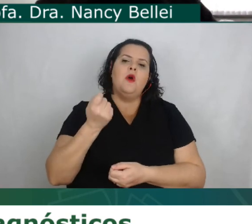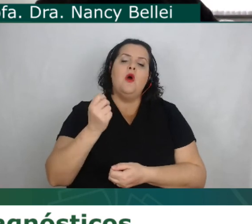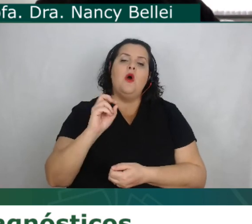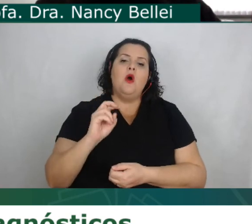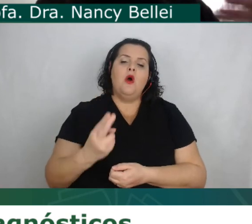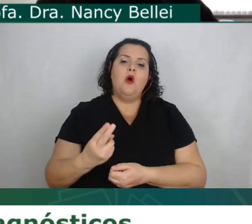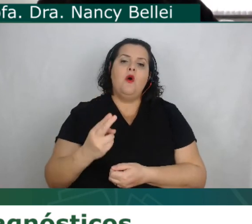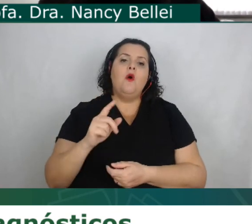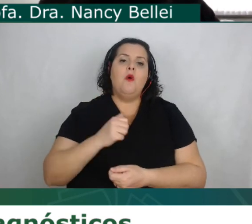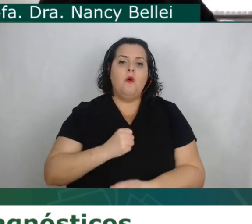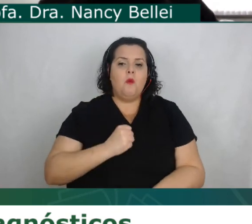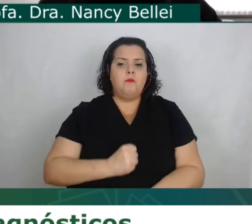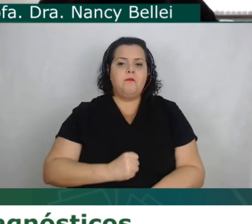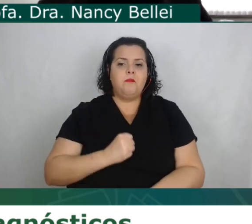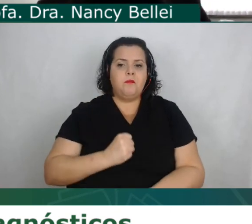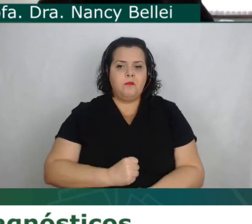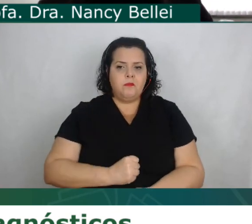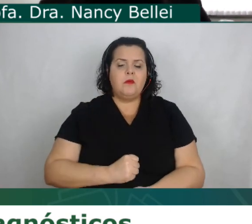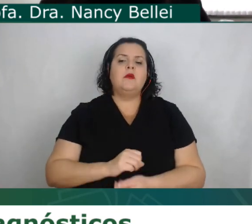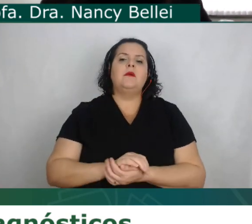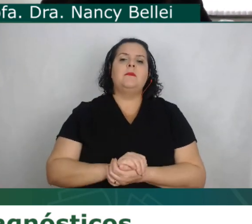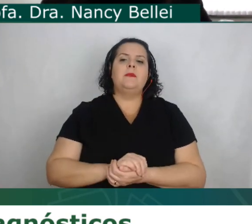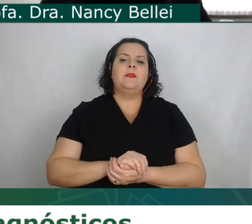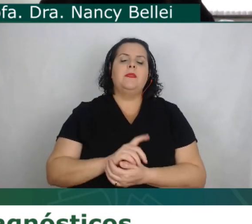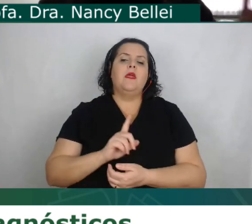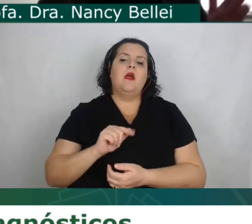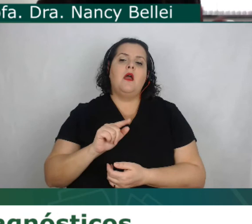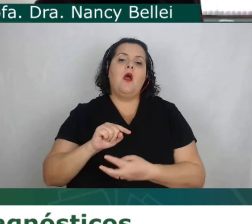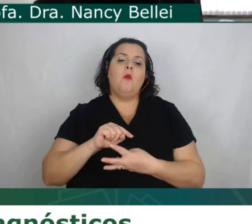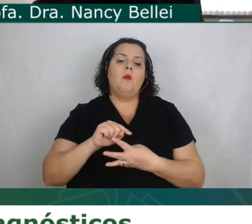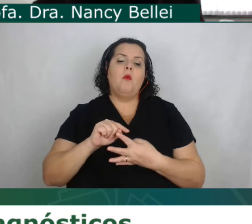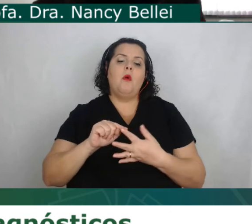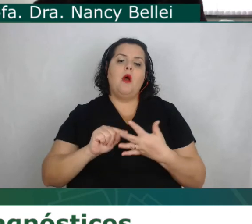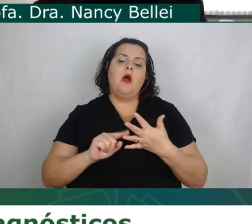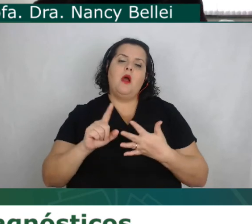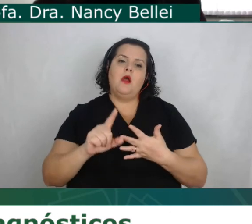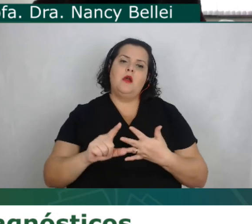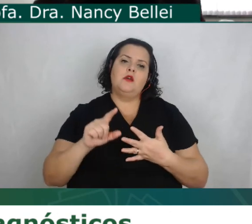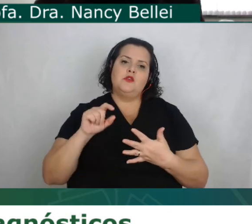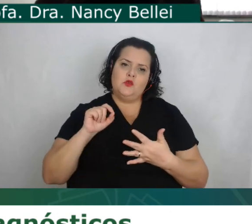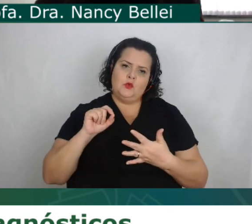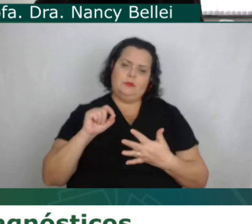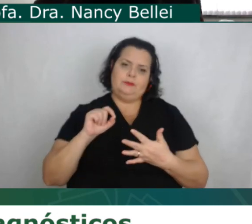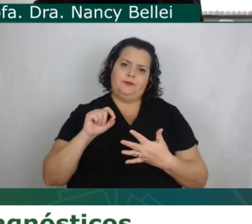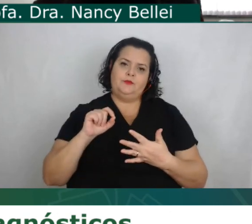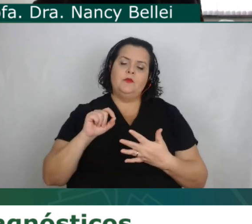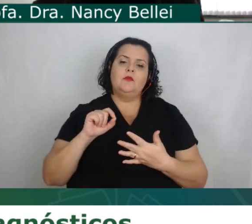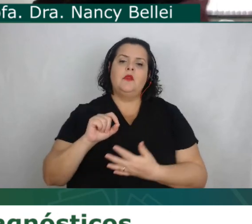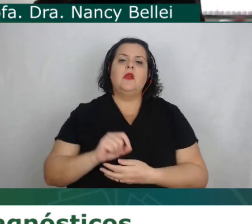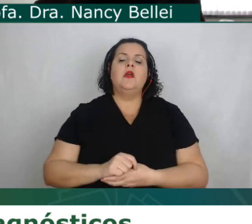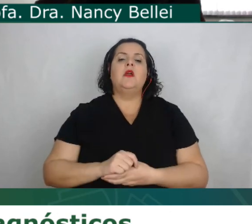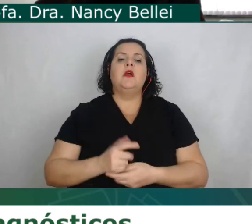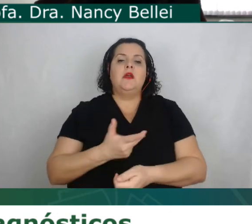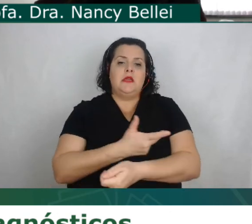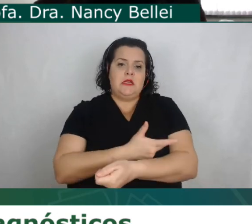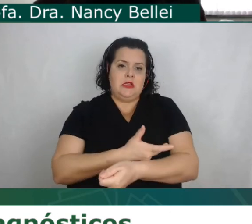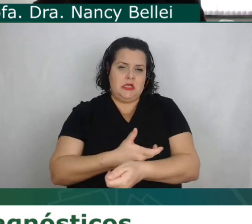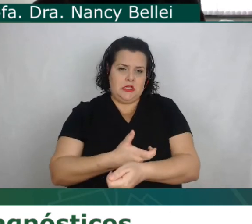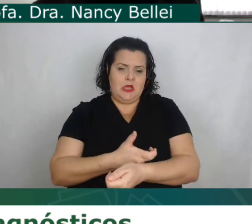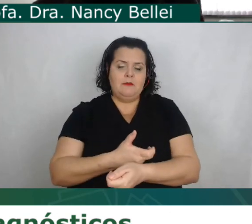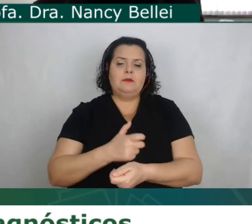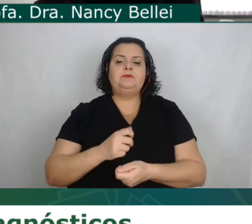nas fezes. Esse é o método de escolha para o diagnóstico. Sorologia, se tem um